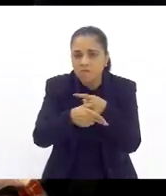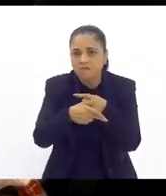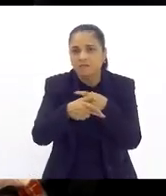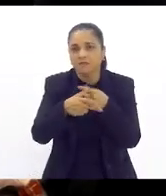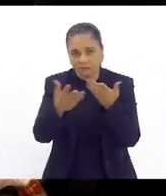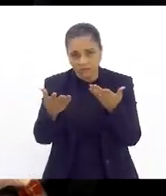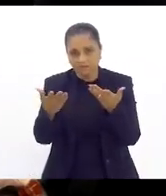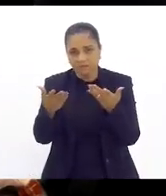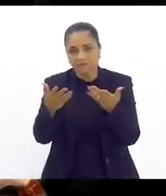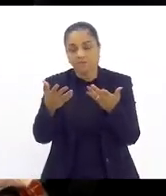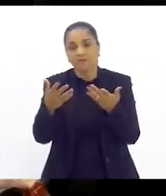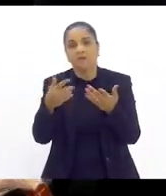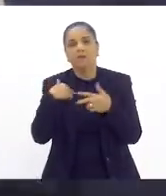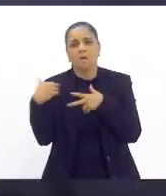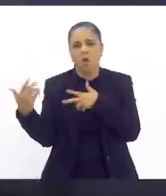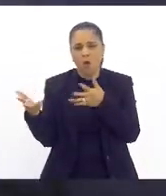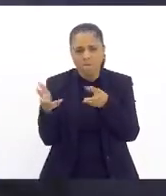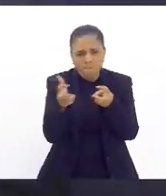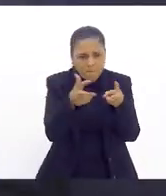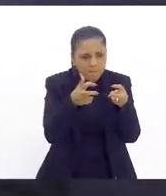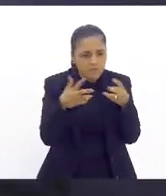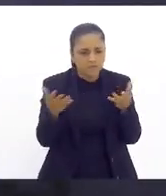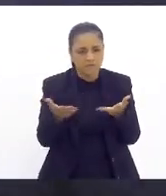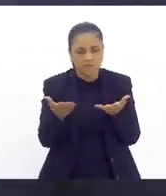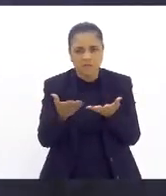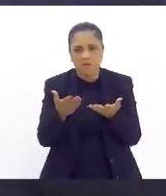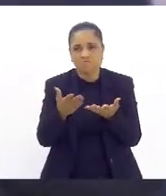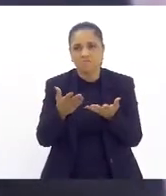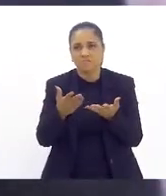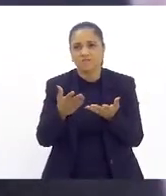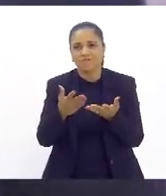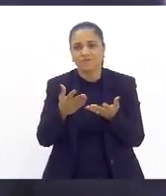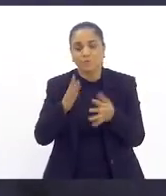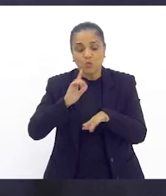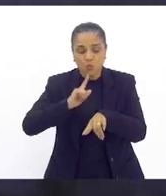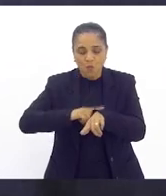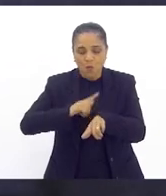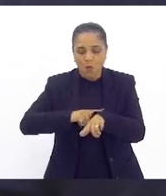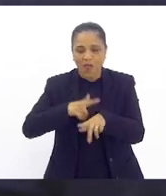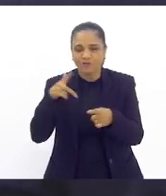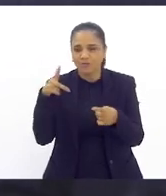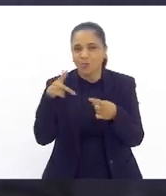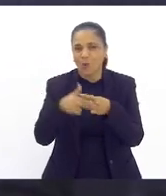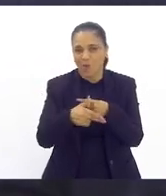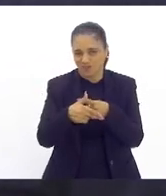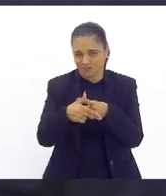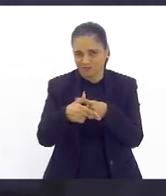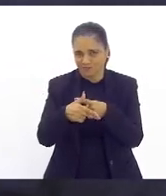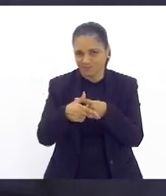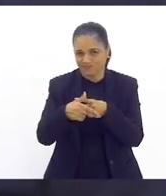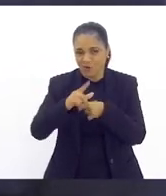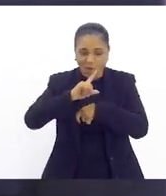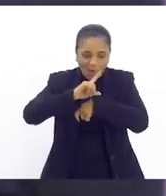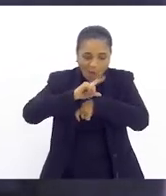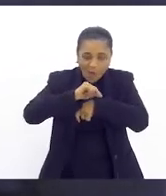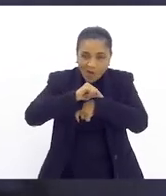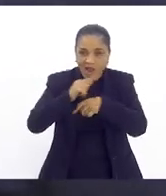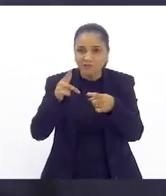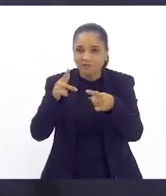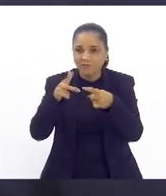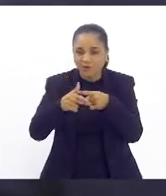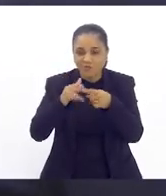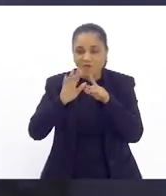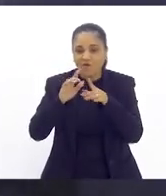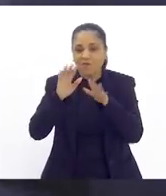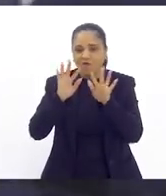e o que a gente percebe é uma covardia presidente do horário do corte chegando perto próximo ao final